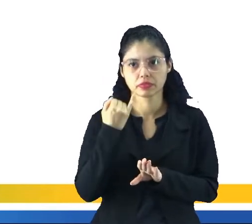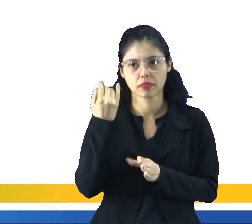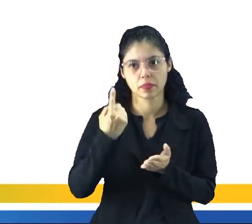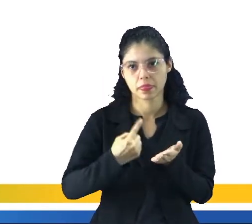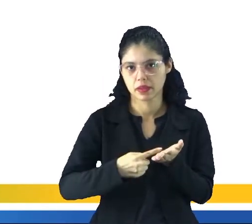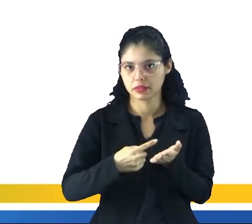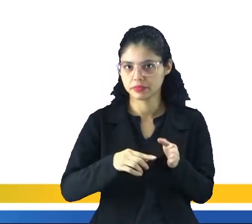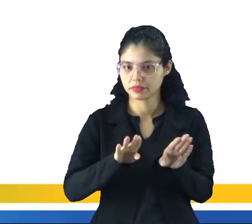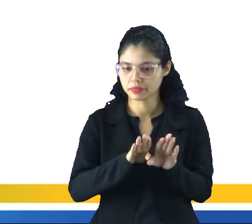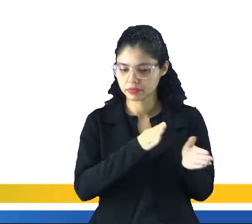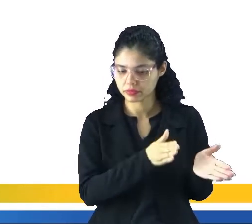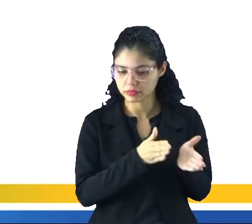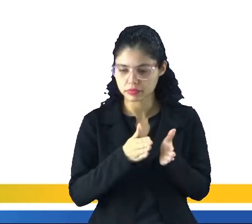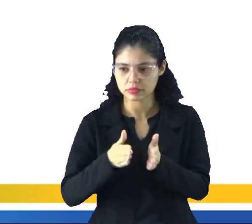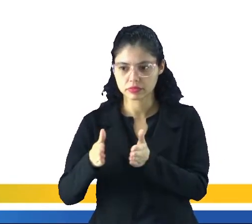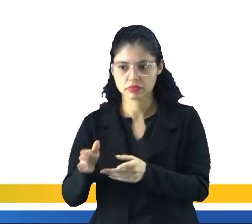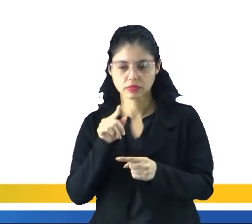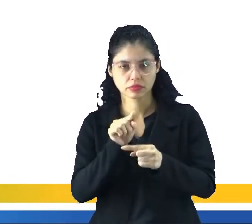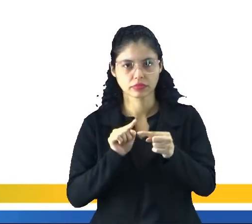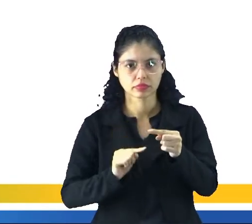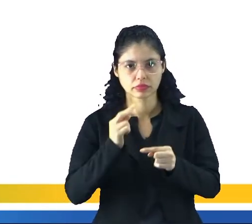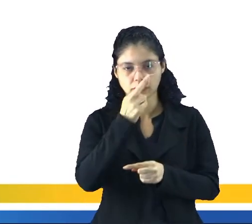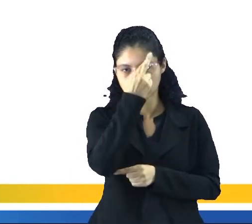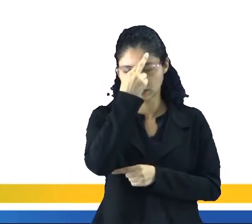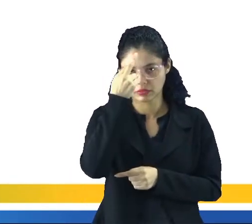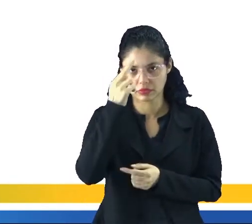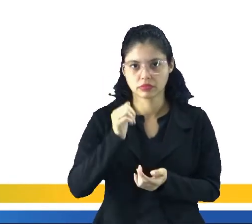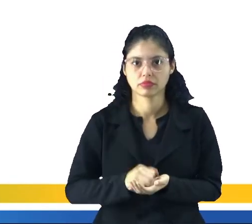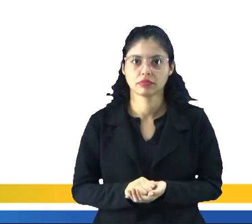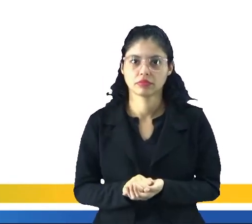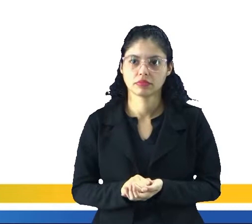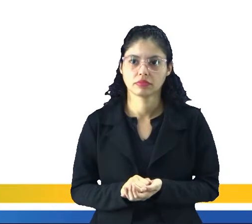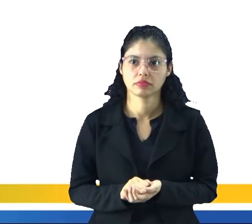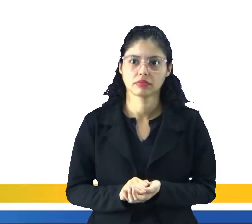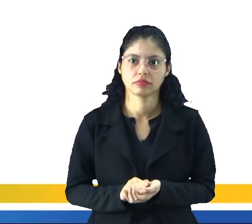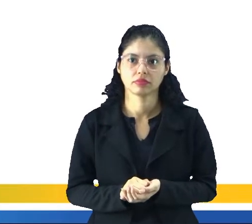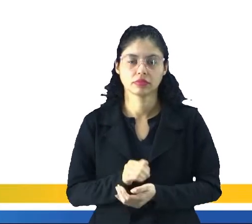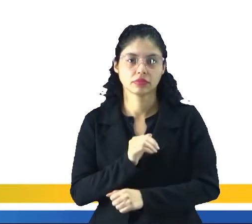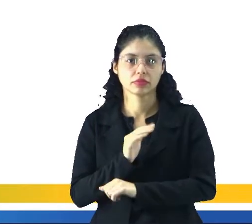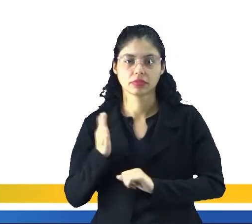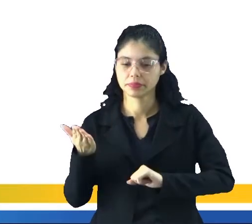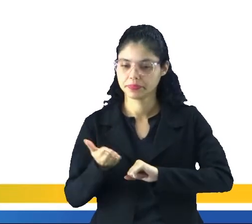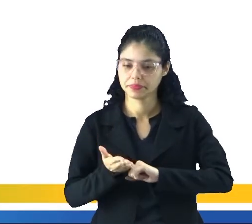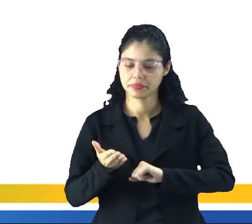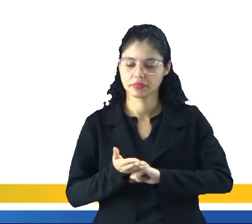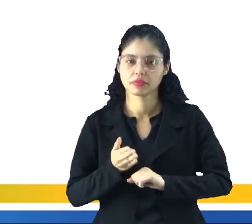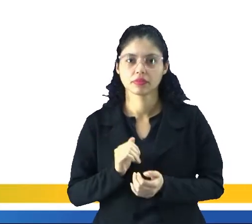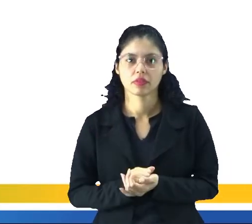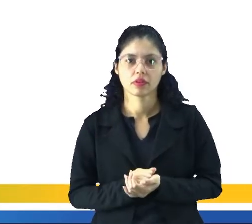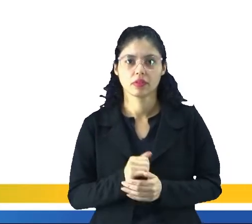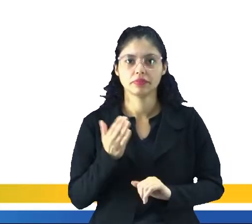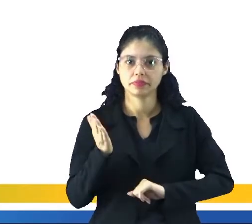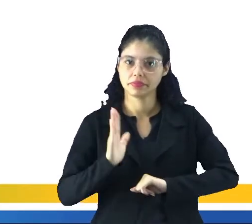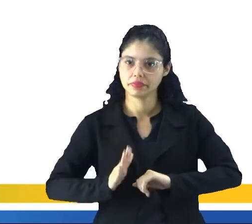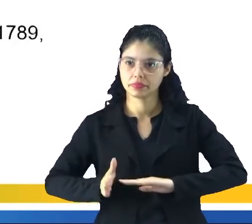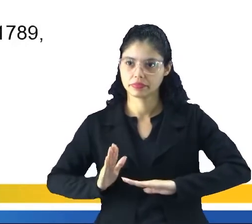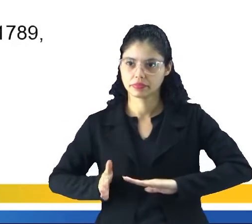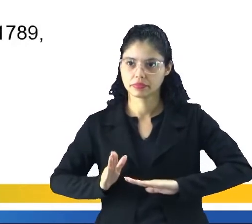marca, a passagem, da divisão da história, da passagem da Idade Moderna para a Idade Contemporânea.